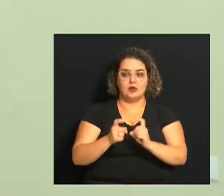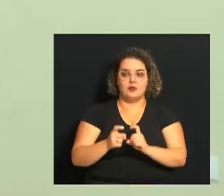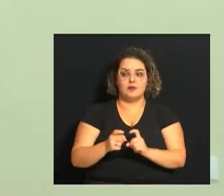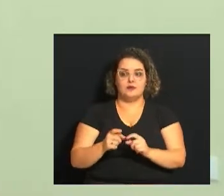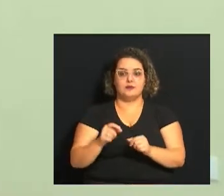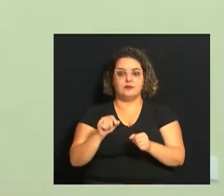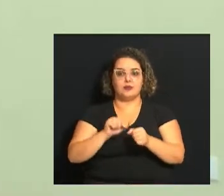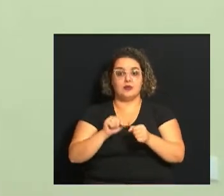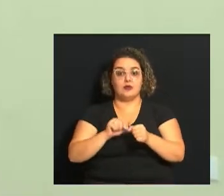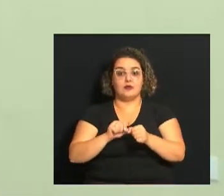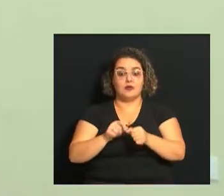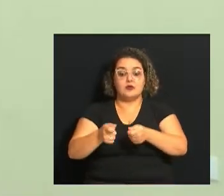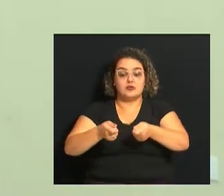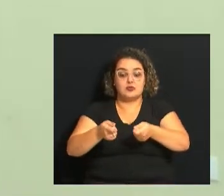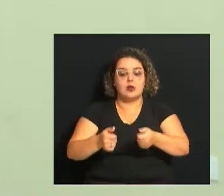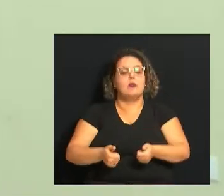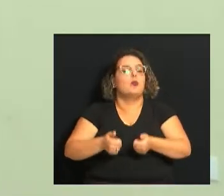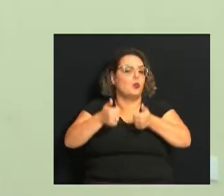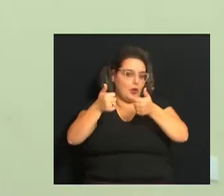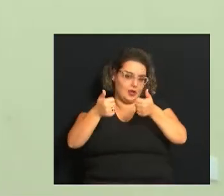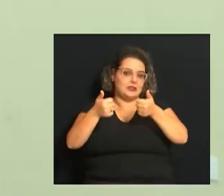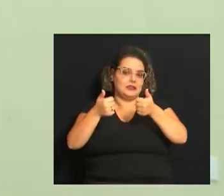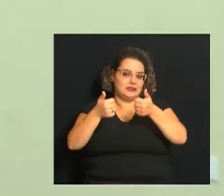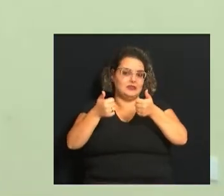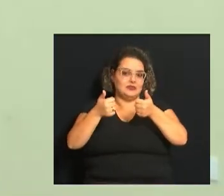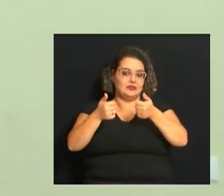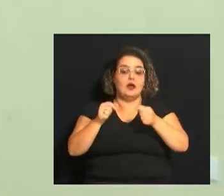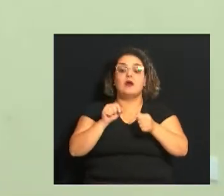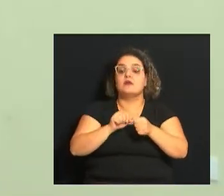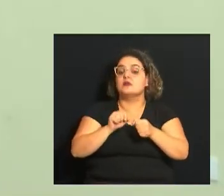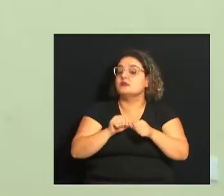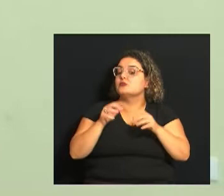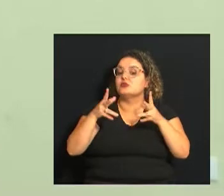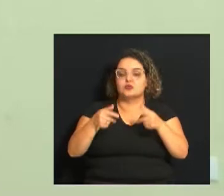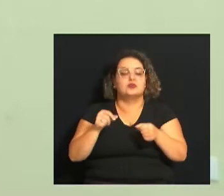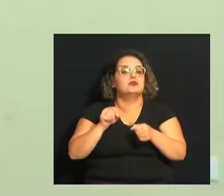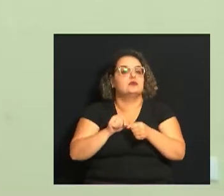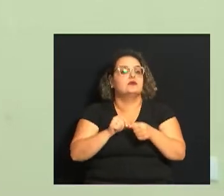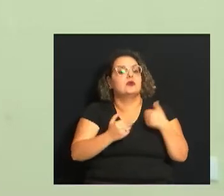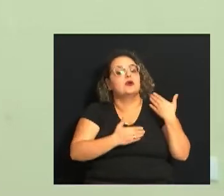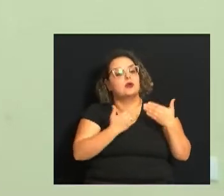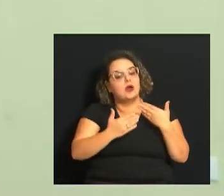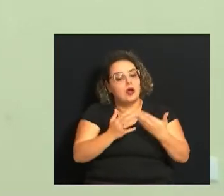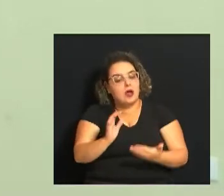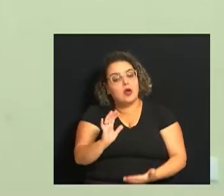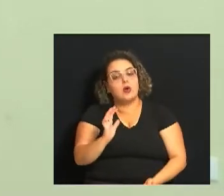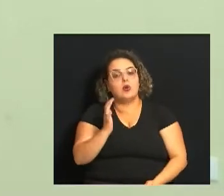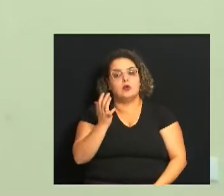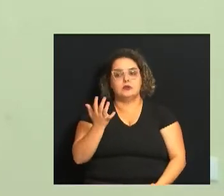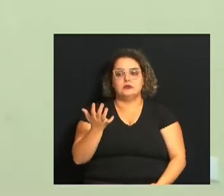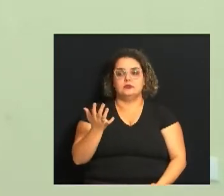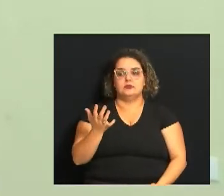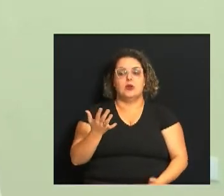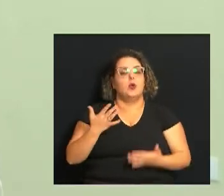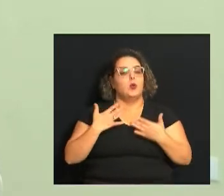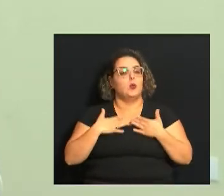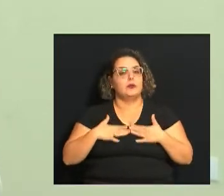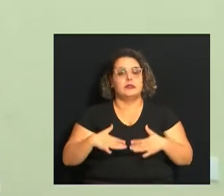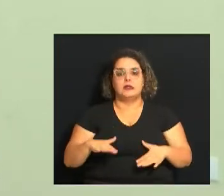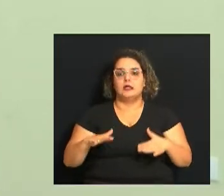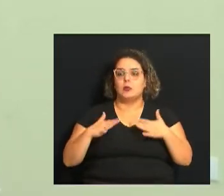balanço positivo. Fizemos aquilo que deveria ter sido feito, com total tranquilidade,